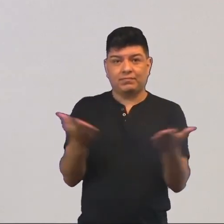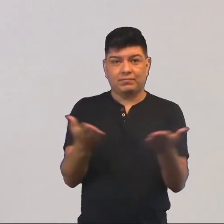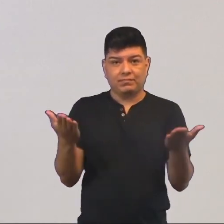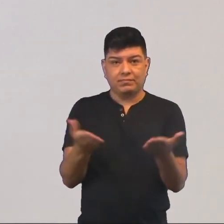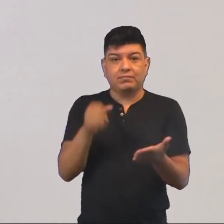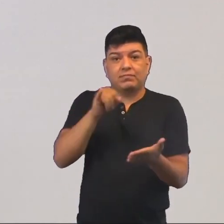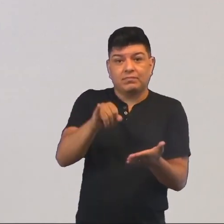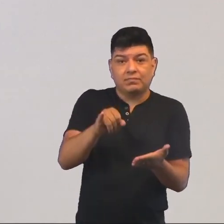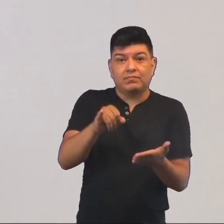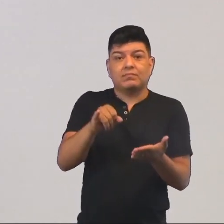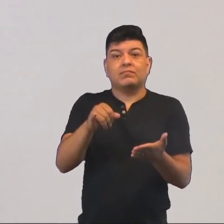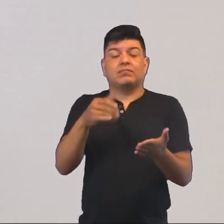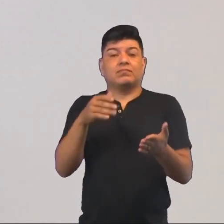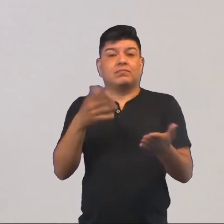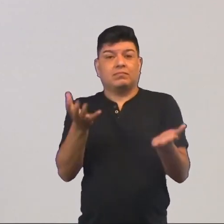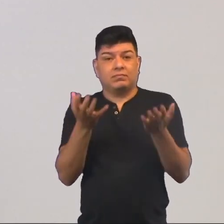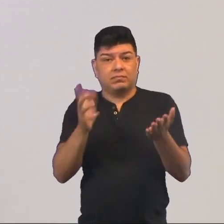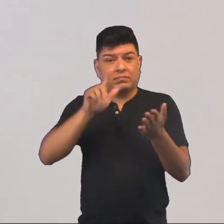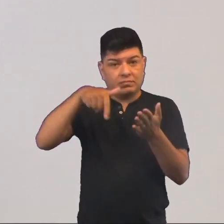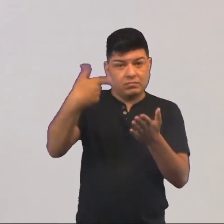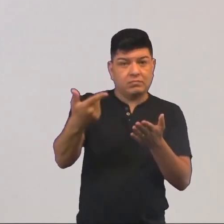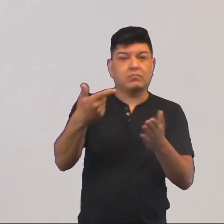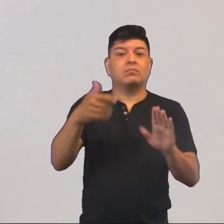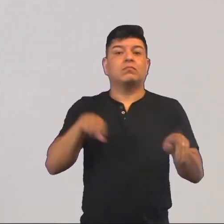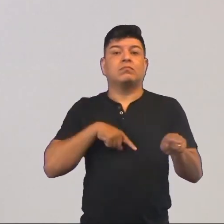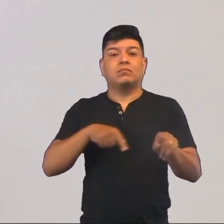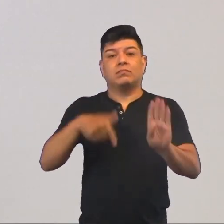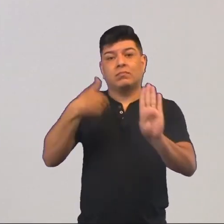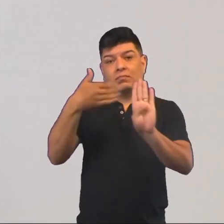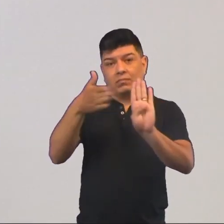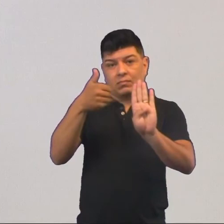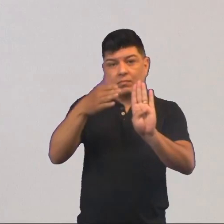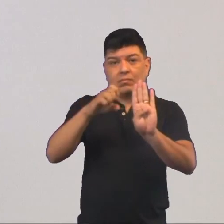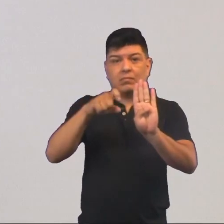você quiser acessar essa ou qualquer outro componente